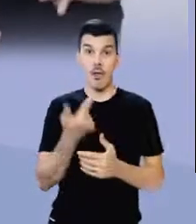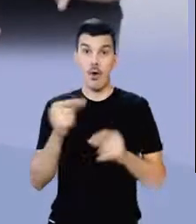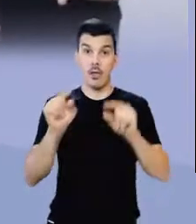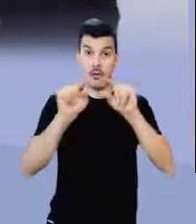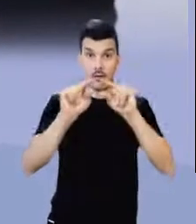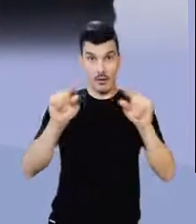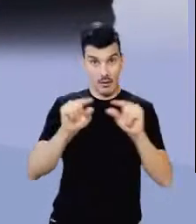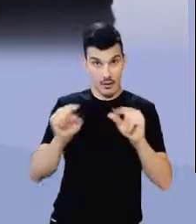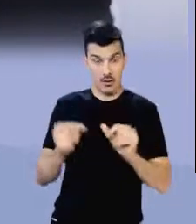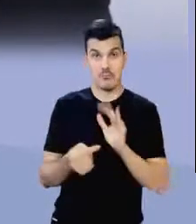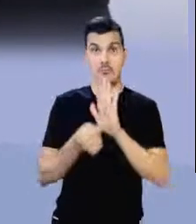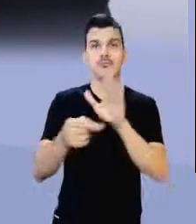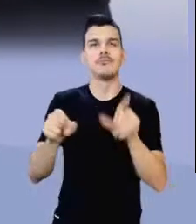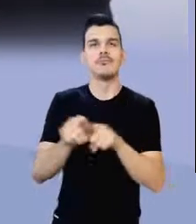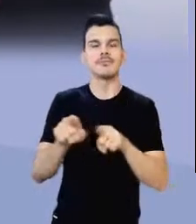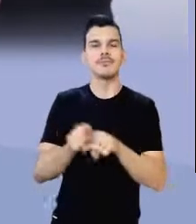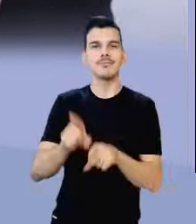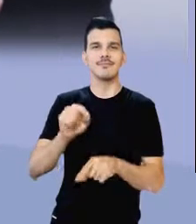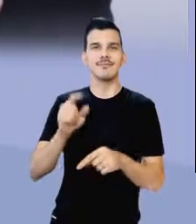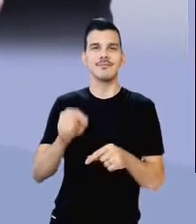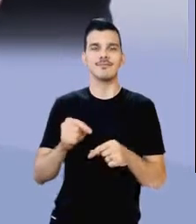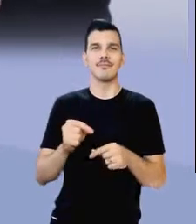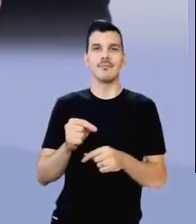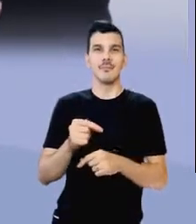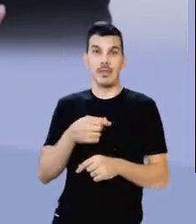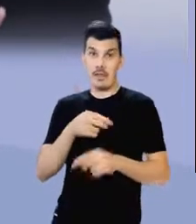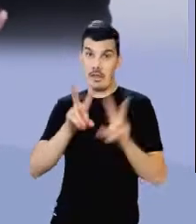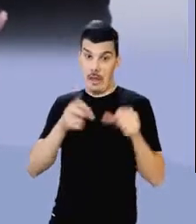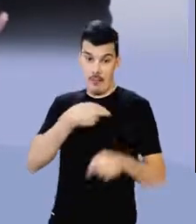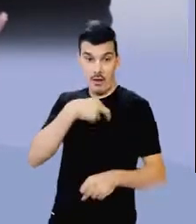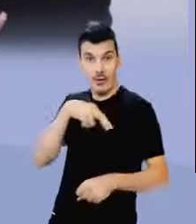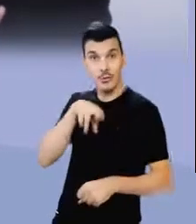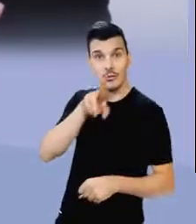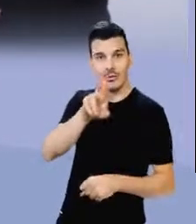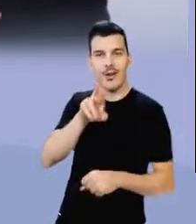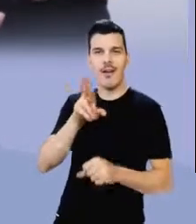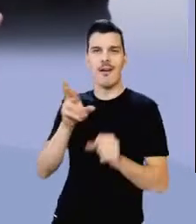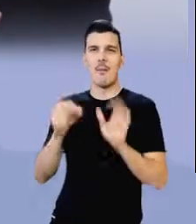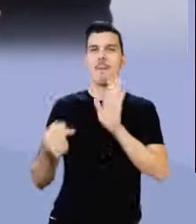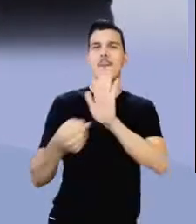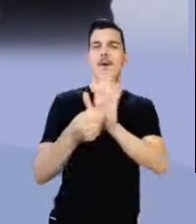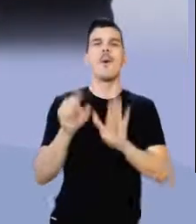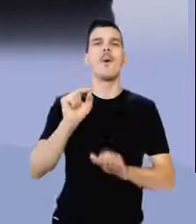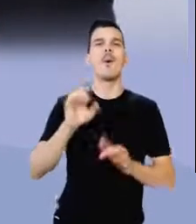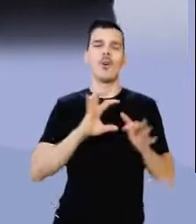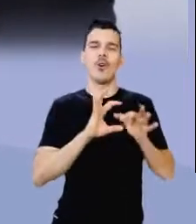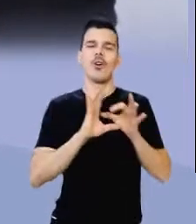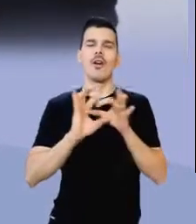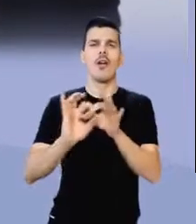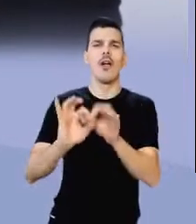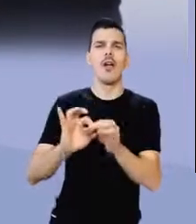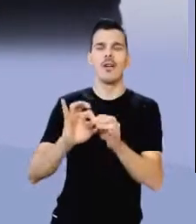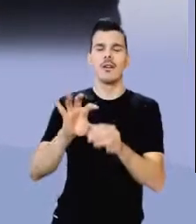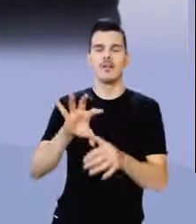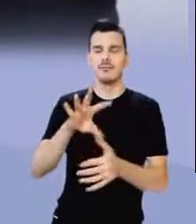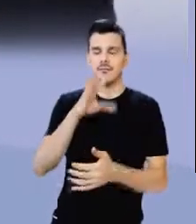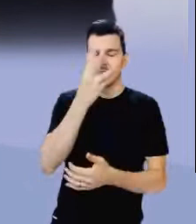outros versos, ela também trabalha com a religiosidade e reflete acerca